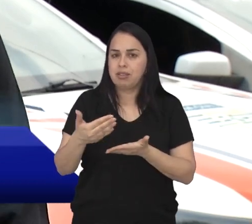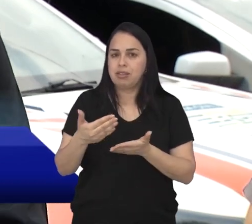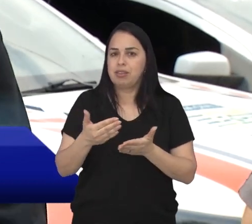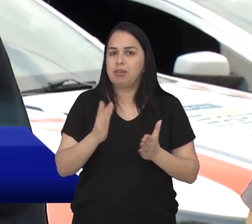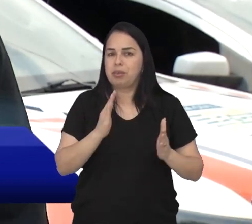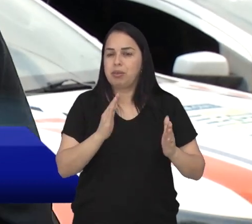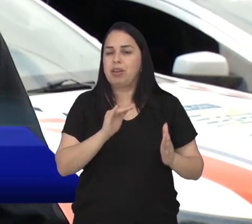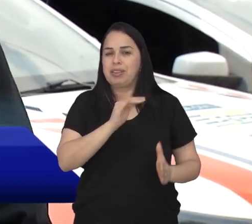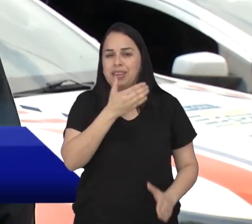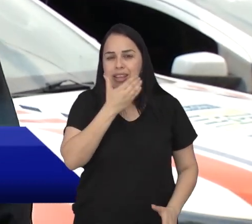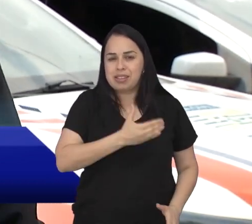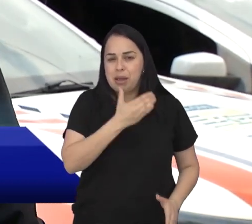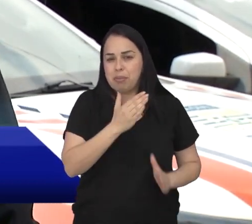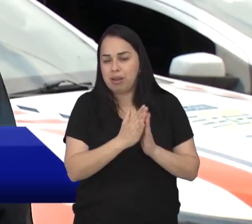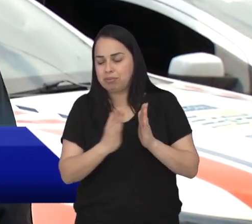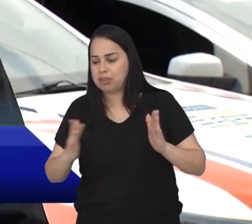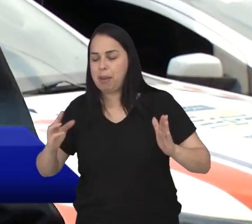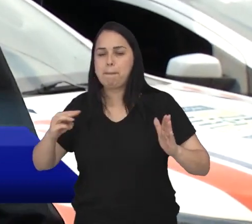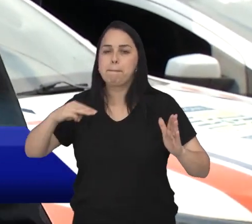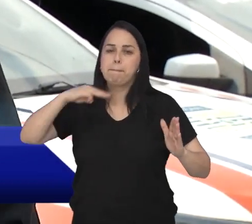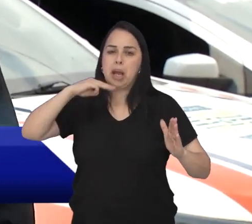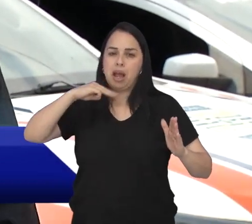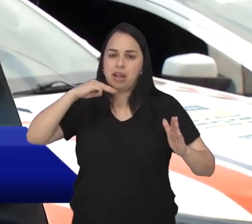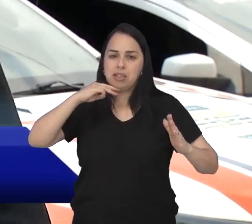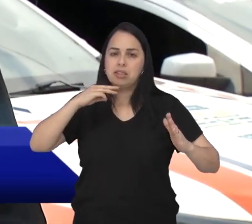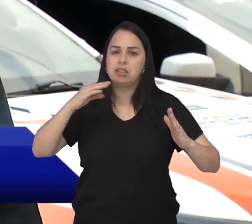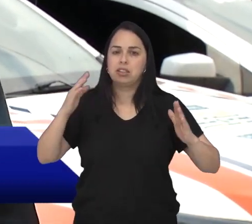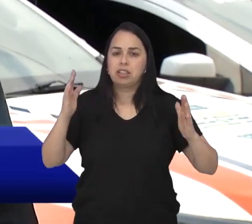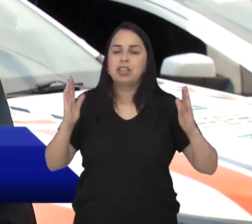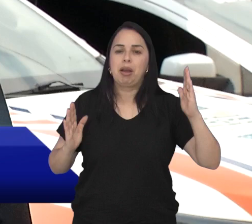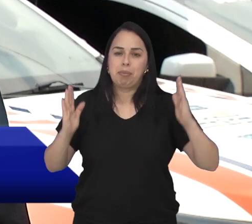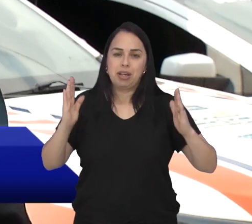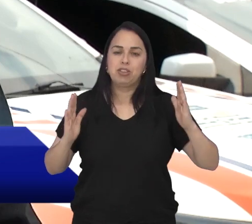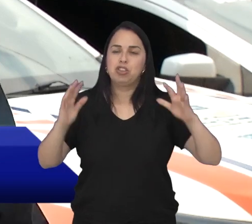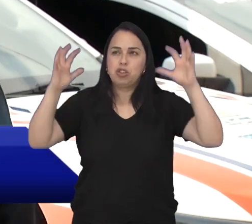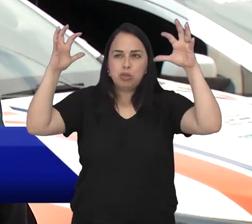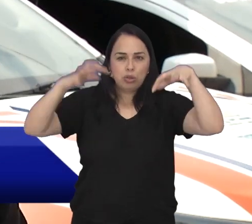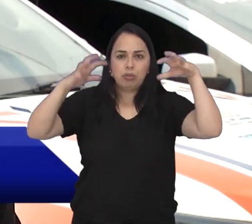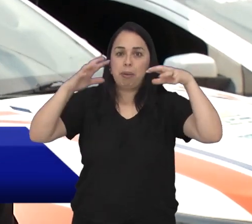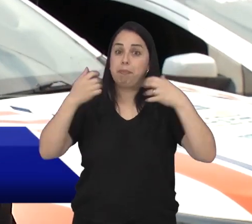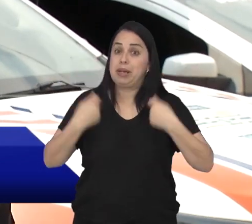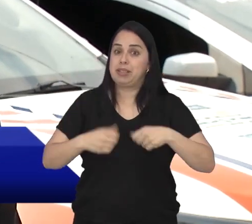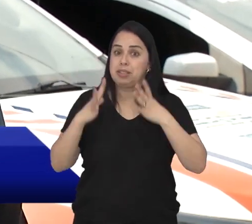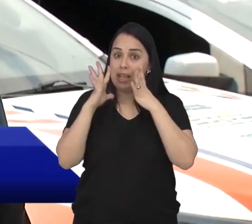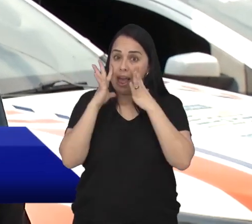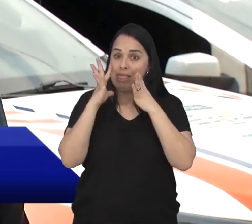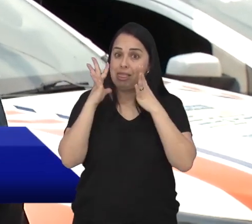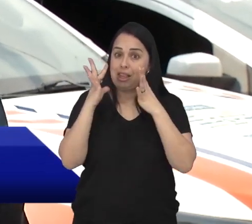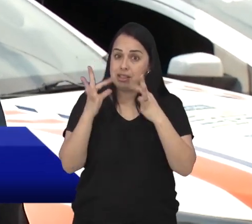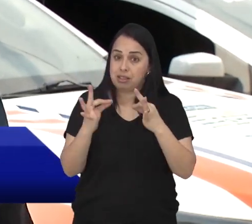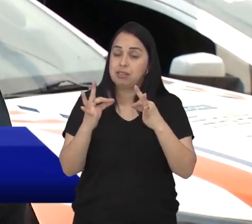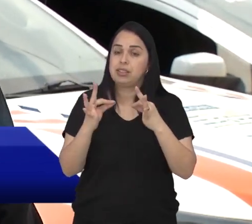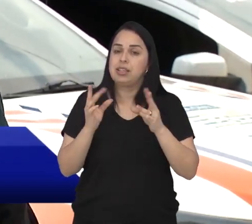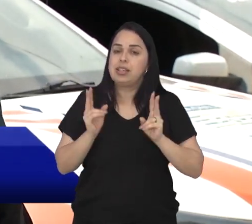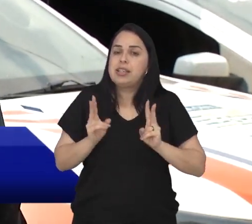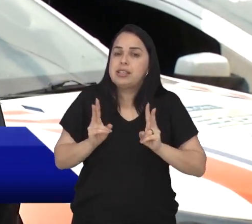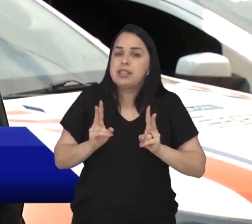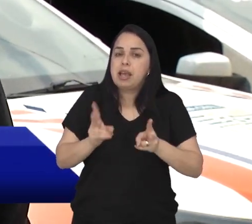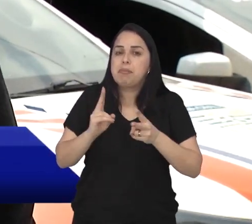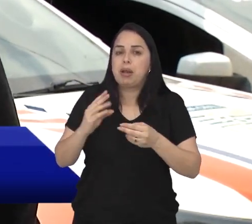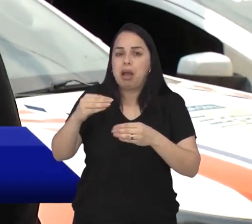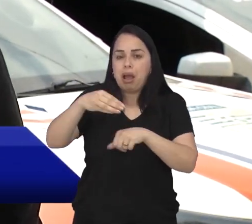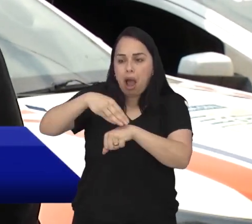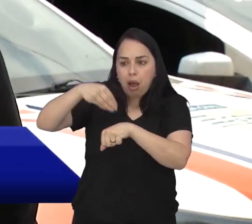ano, até março do ano que vem, tem essa época aí das chuvas de verão, então ficar atento com essas chuvas de verão e seguir sempre